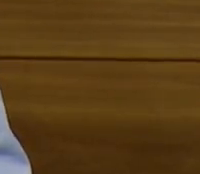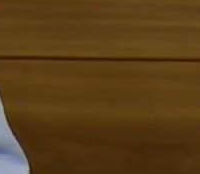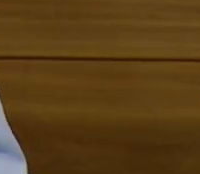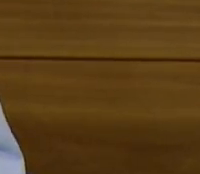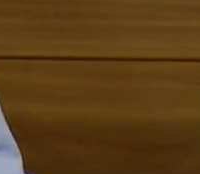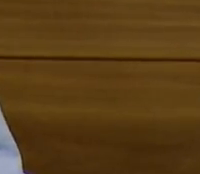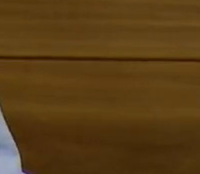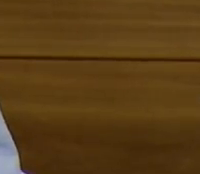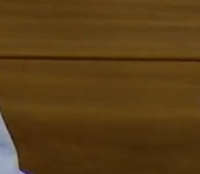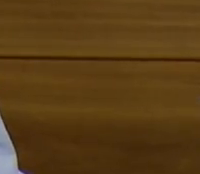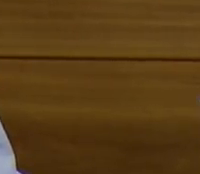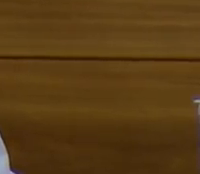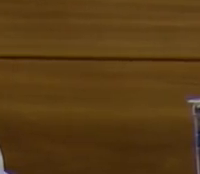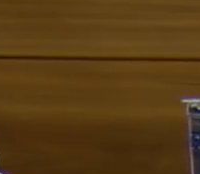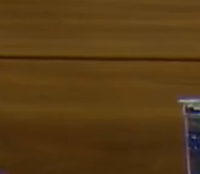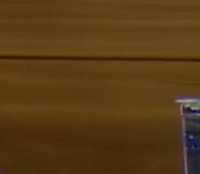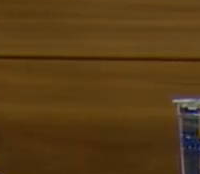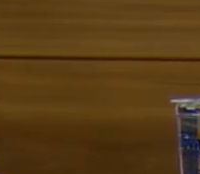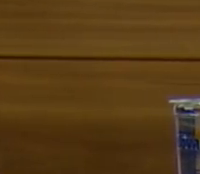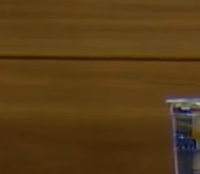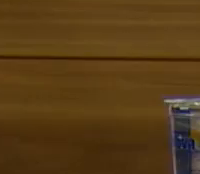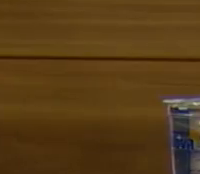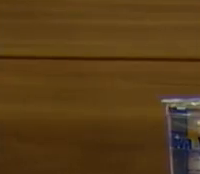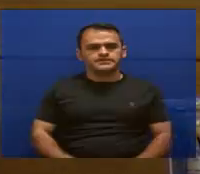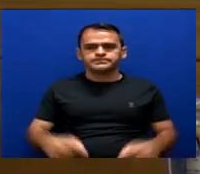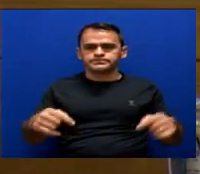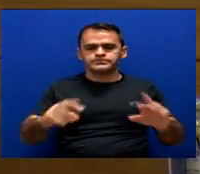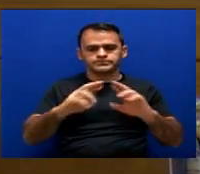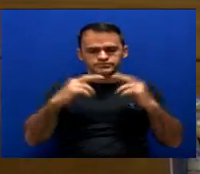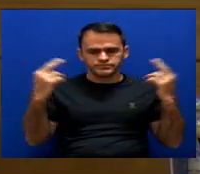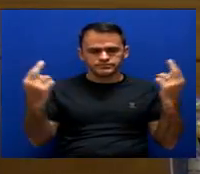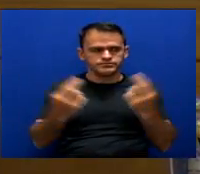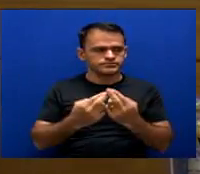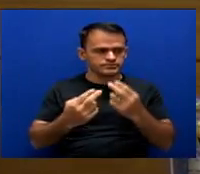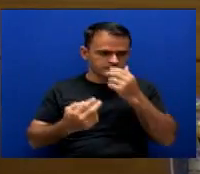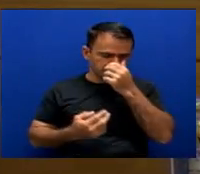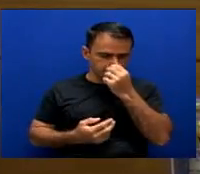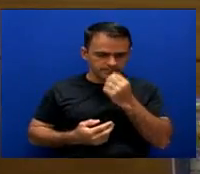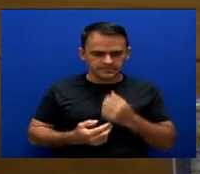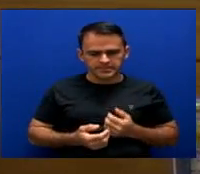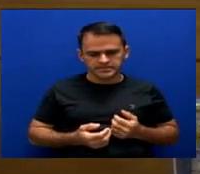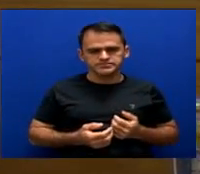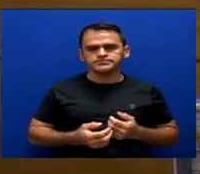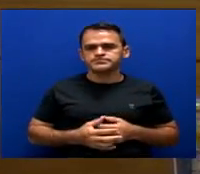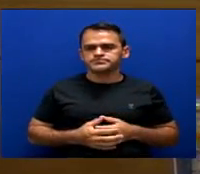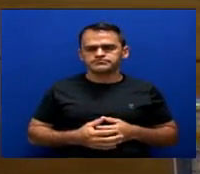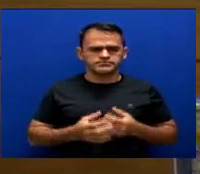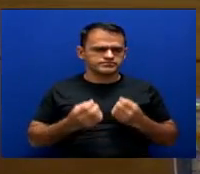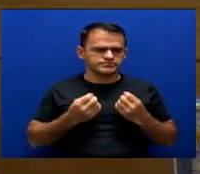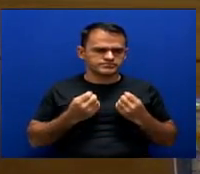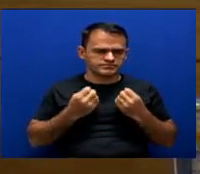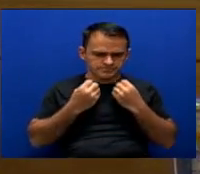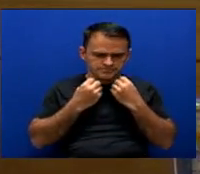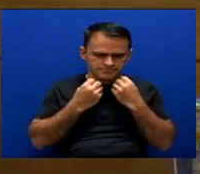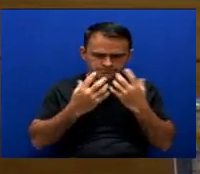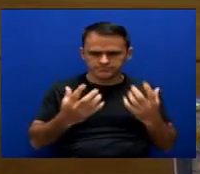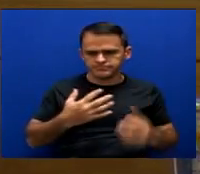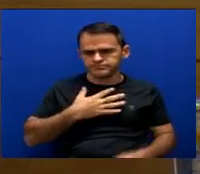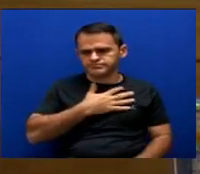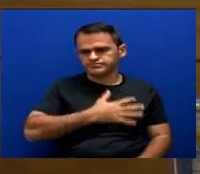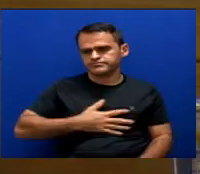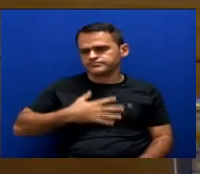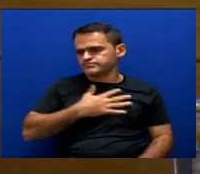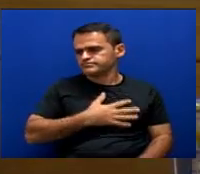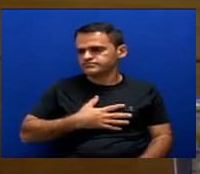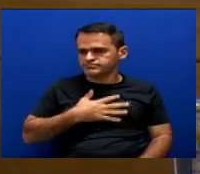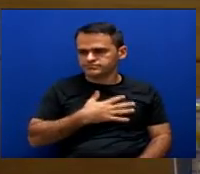link então eu acho que foi essa reunião foi uma reunião que deixa a gente até vaidoso e participar